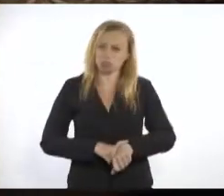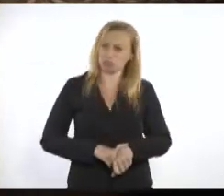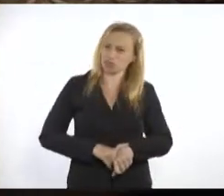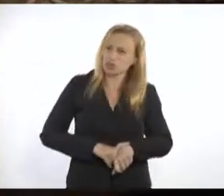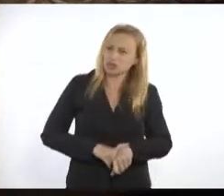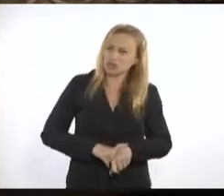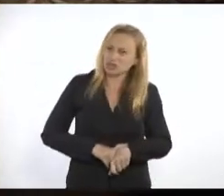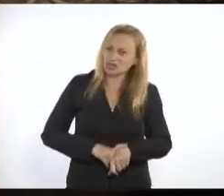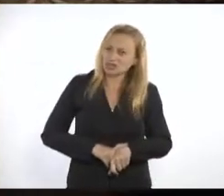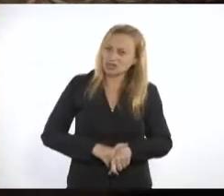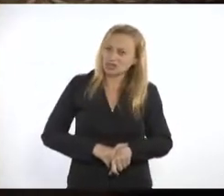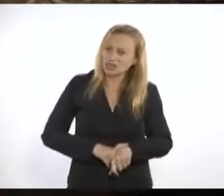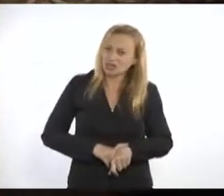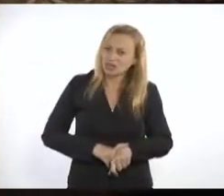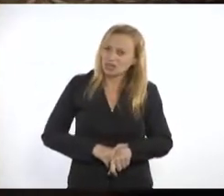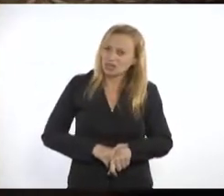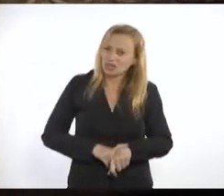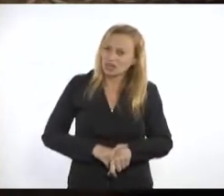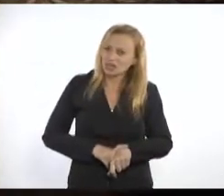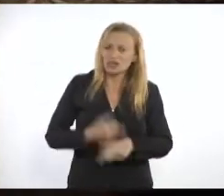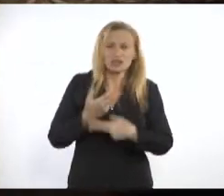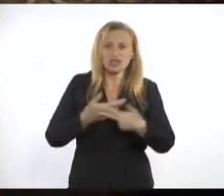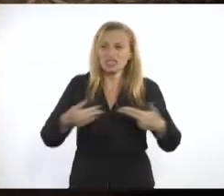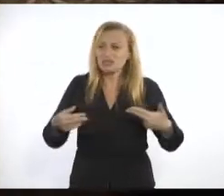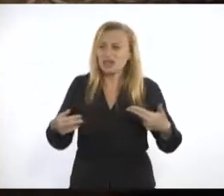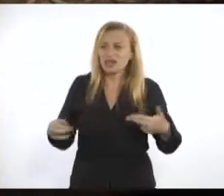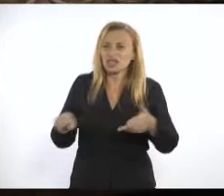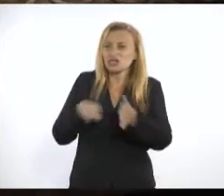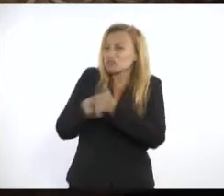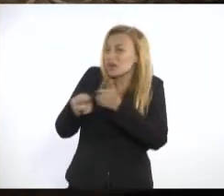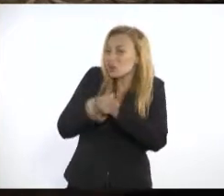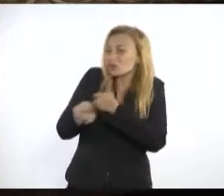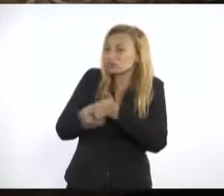ao sabatinarem essa figura